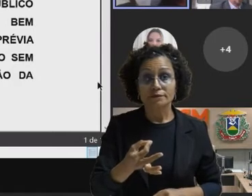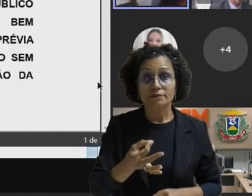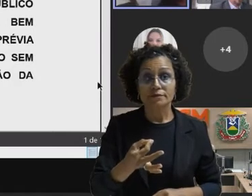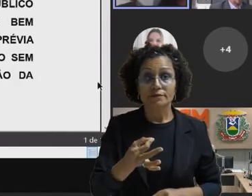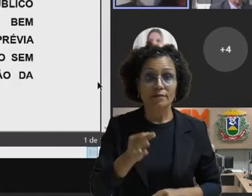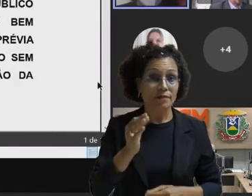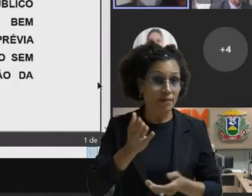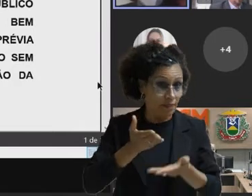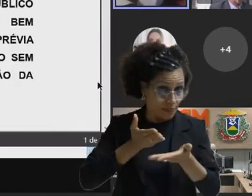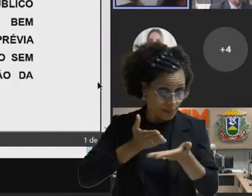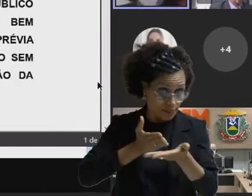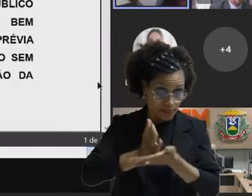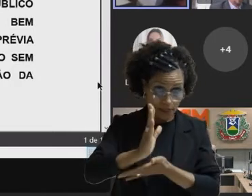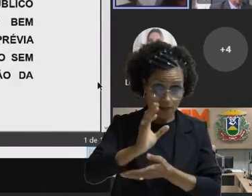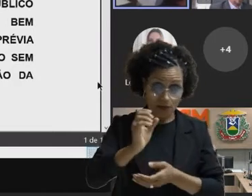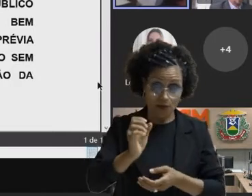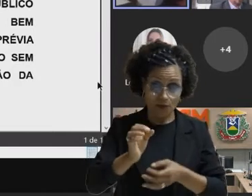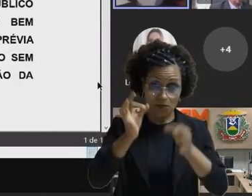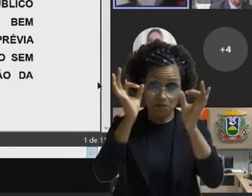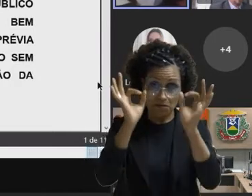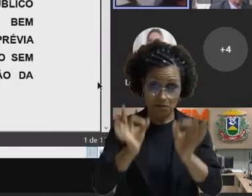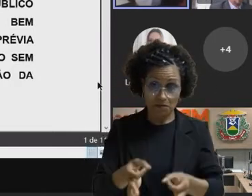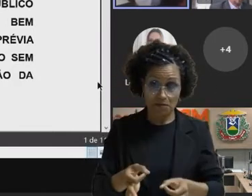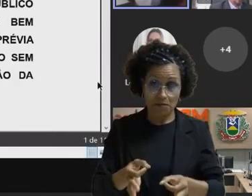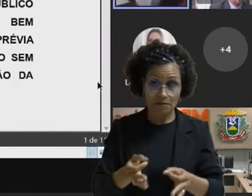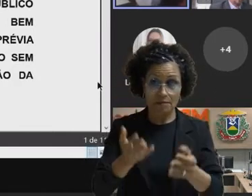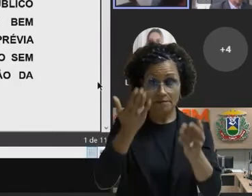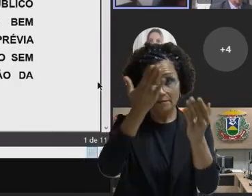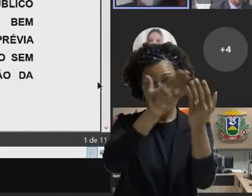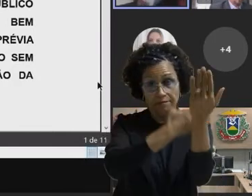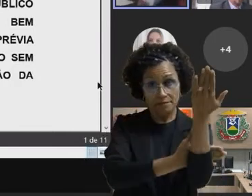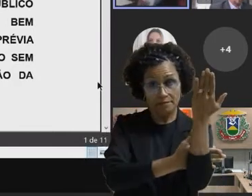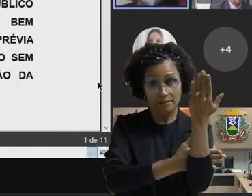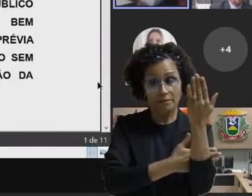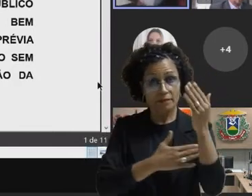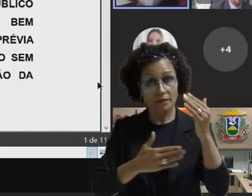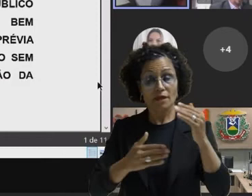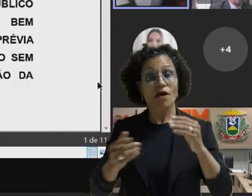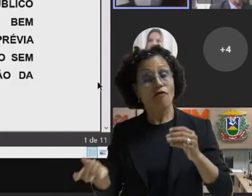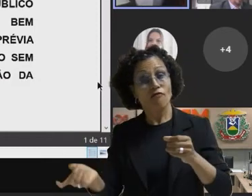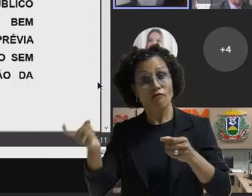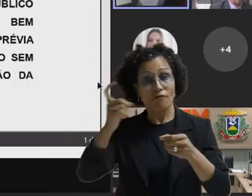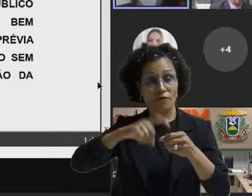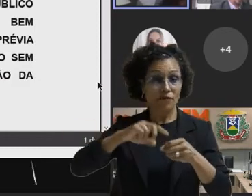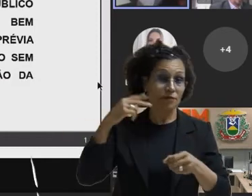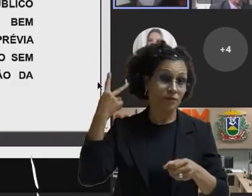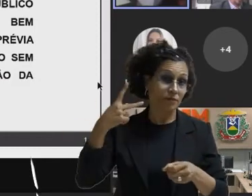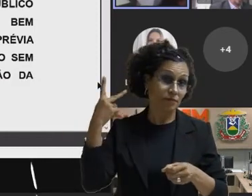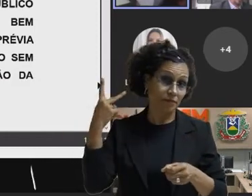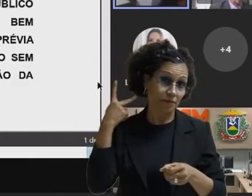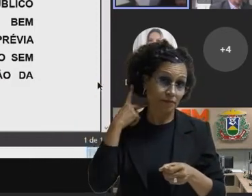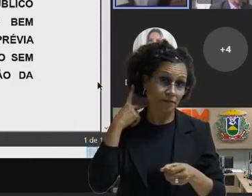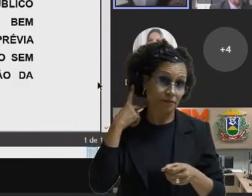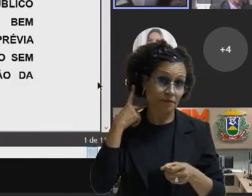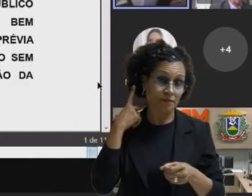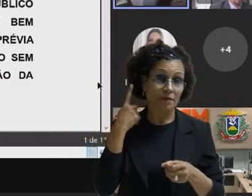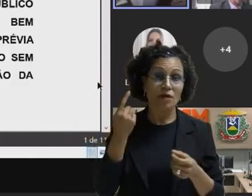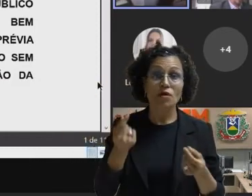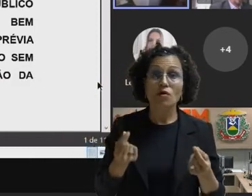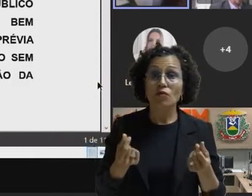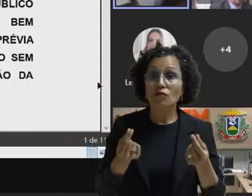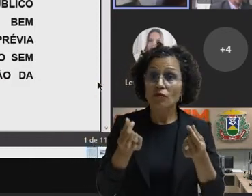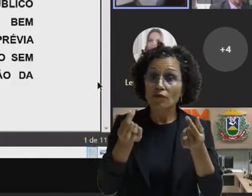o arquivamento e remeto ao promotor para que ele verifique o valor que o imóvel